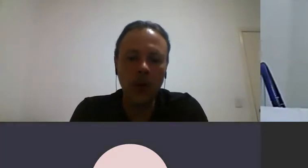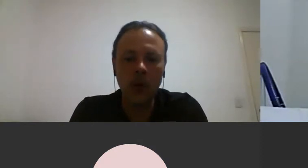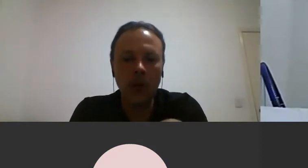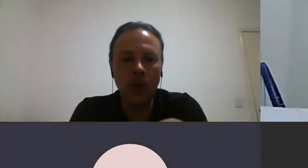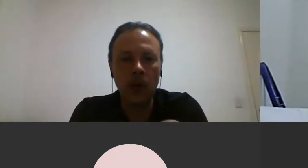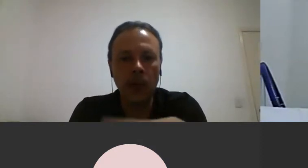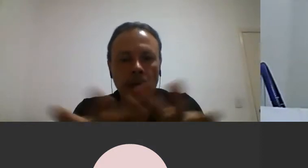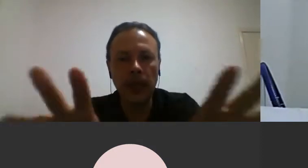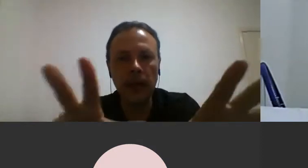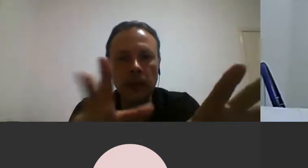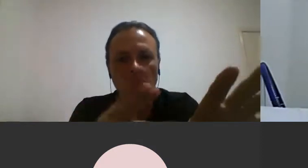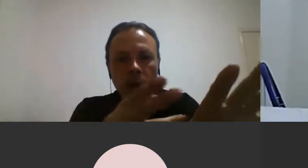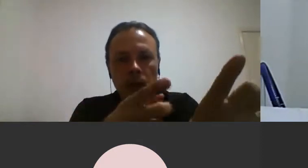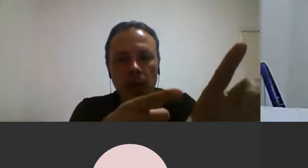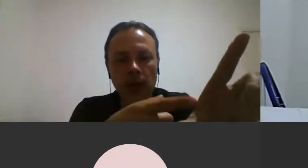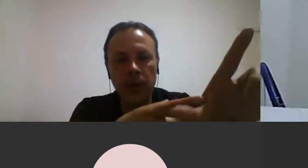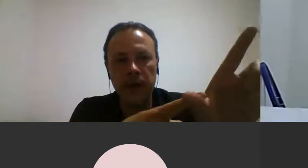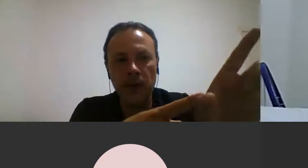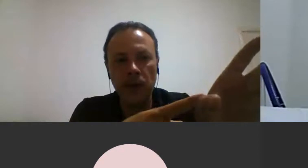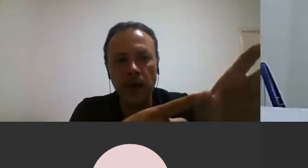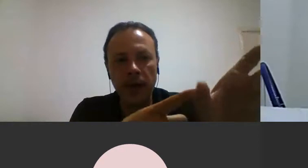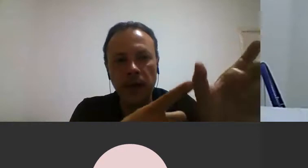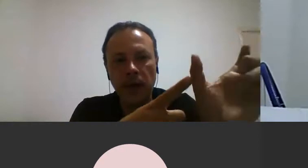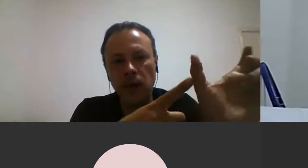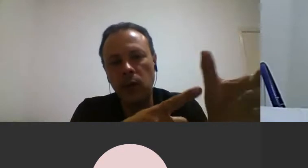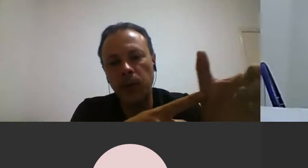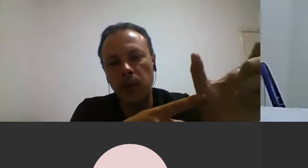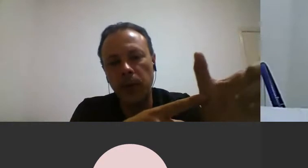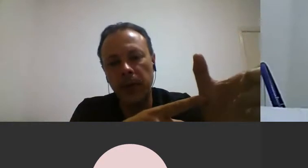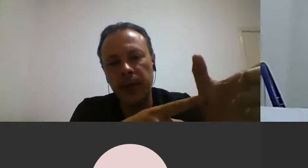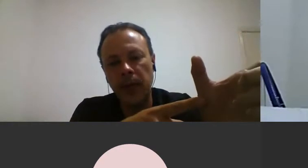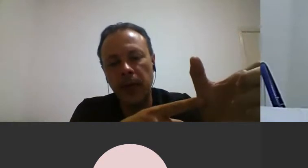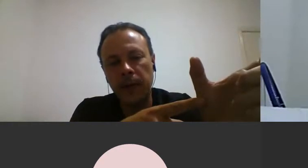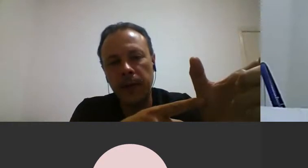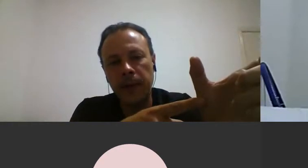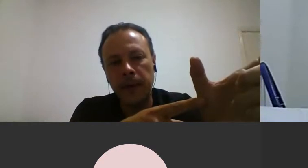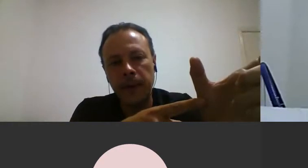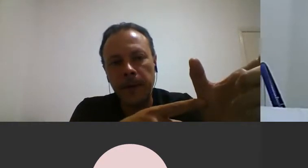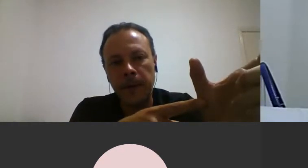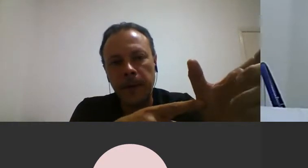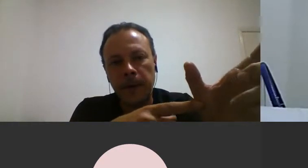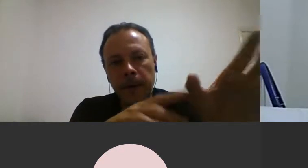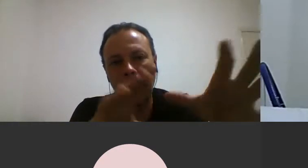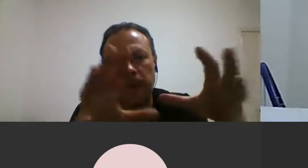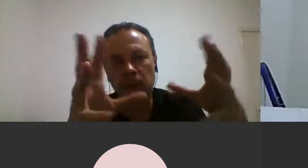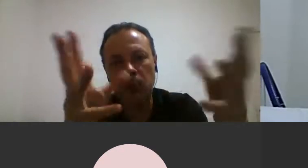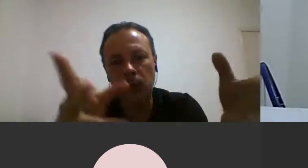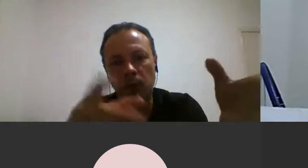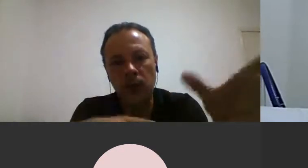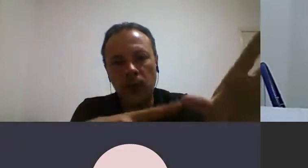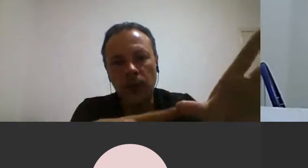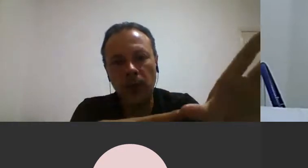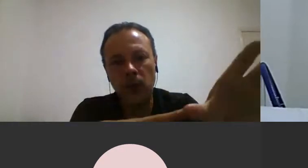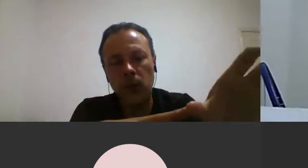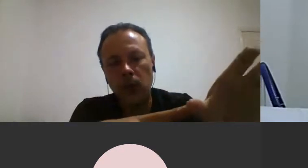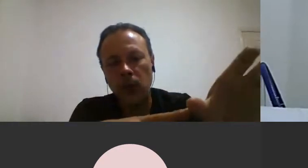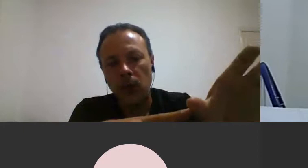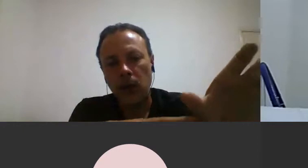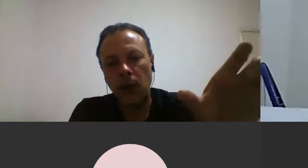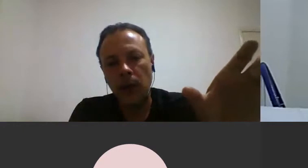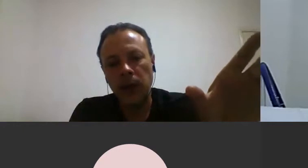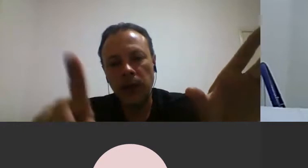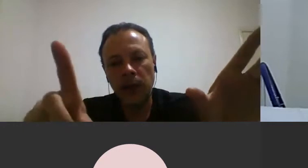Também é muito bom. Porque ali a gente consegue fazer o DER dentro do próprio MySQL, com os